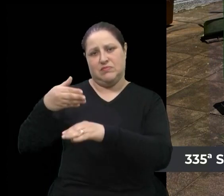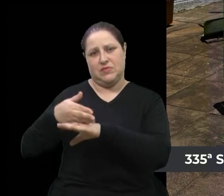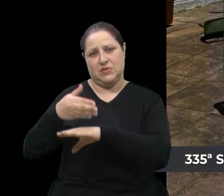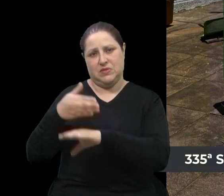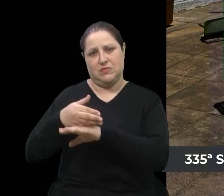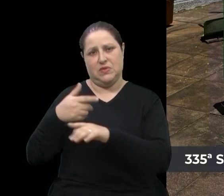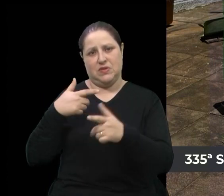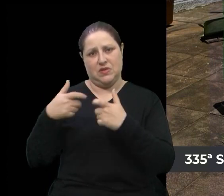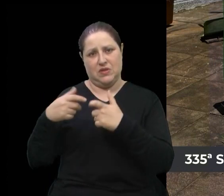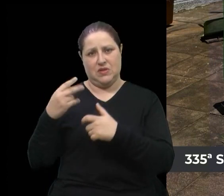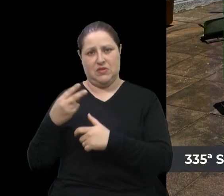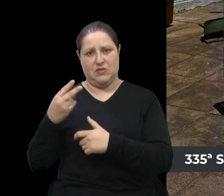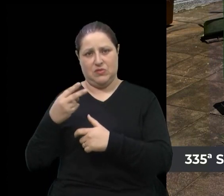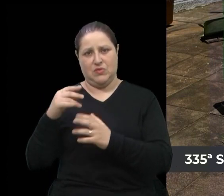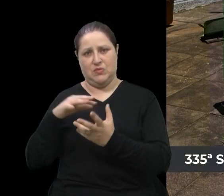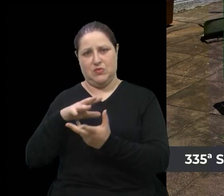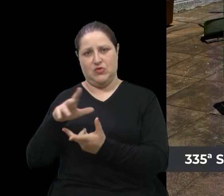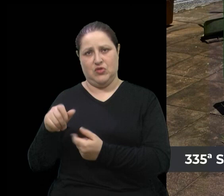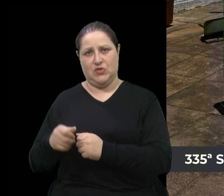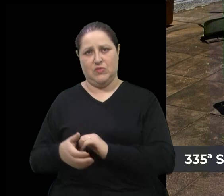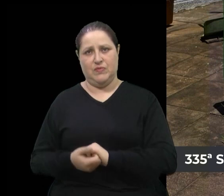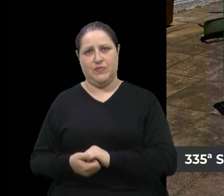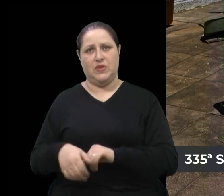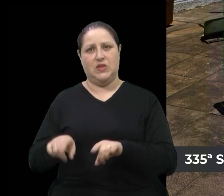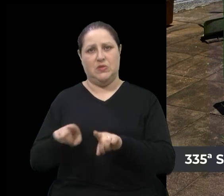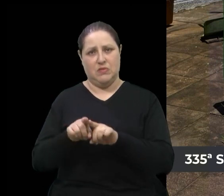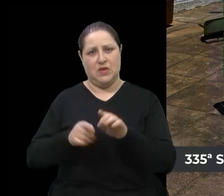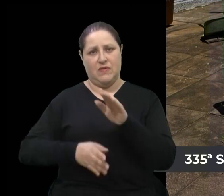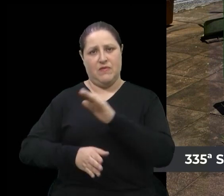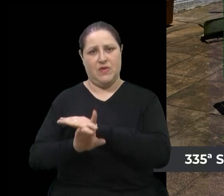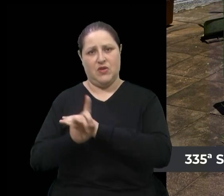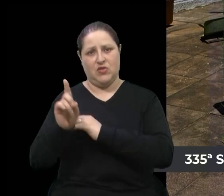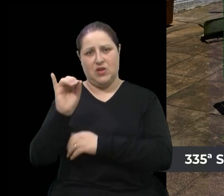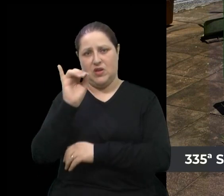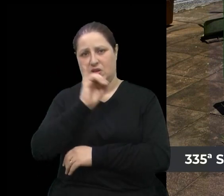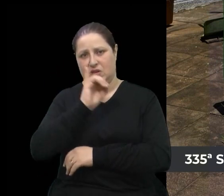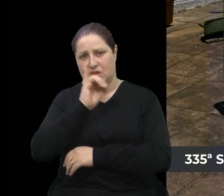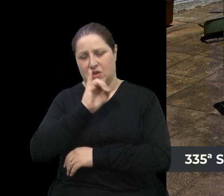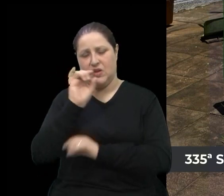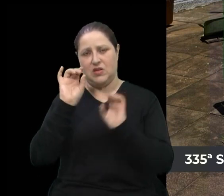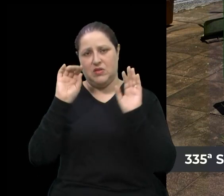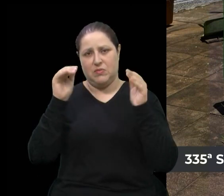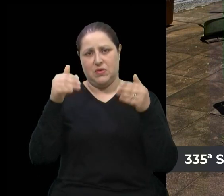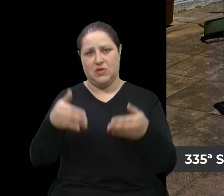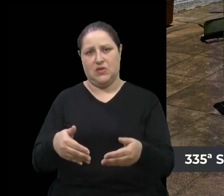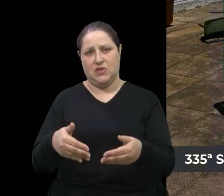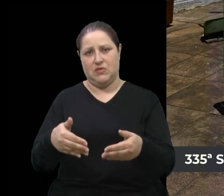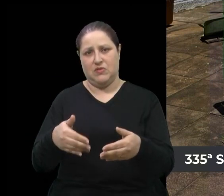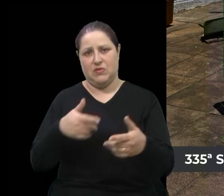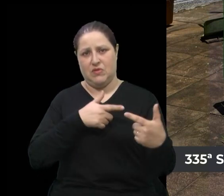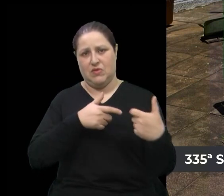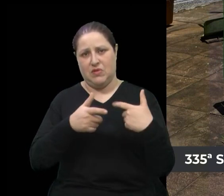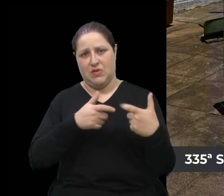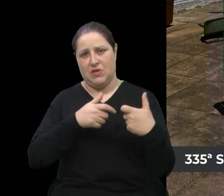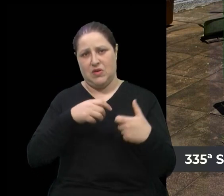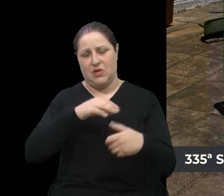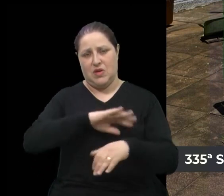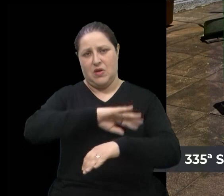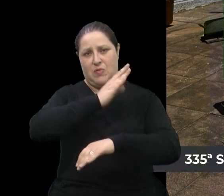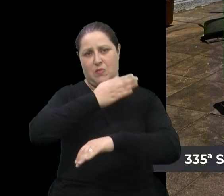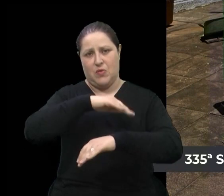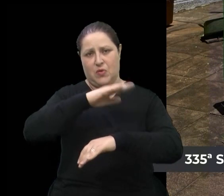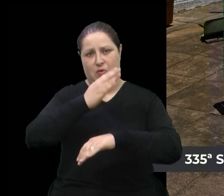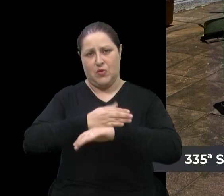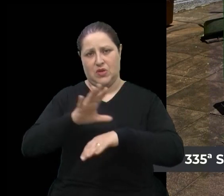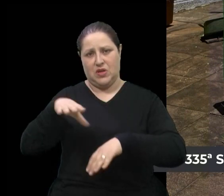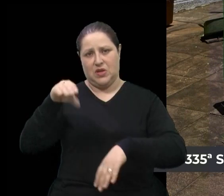da Segunda Guerra Mundial, inclusive indo para a Itália e, em específico, na Batalha de Monte Castelo, que é uma